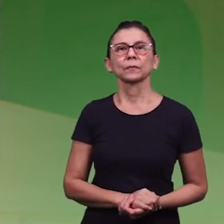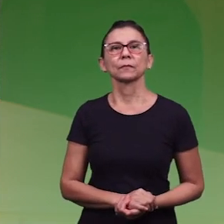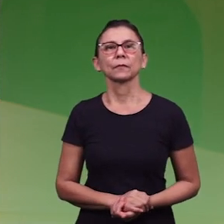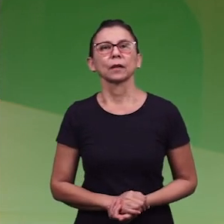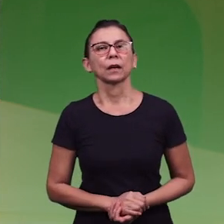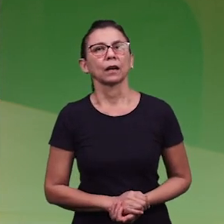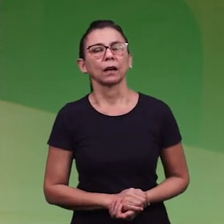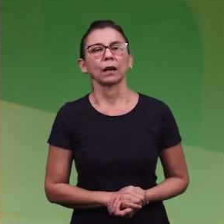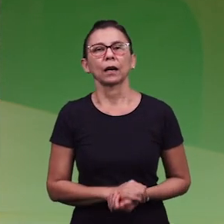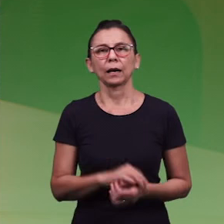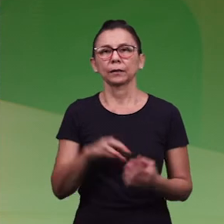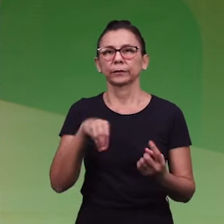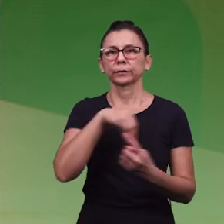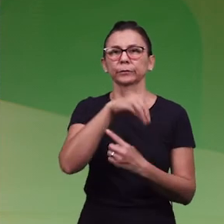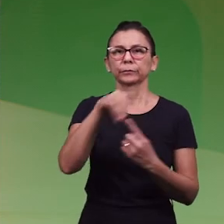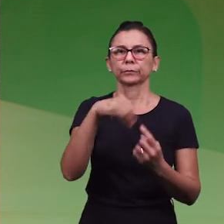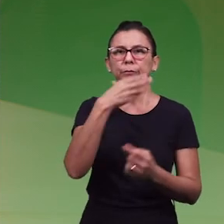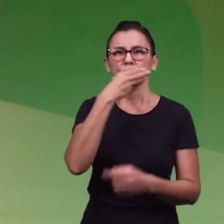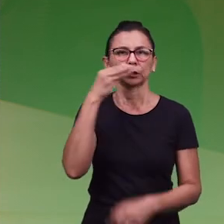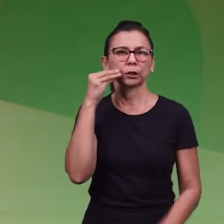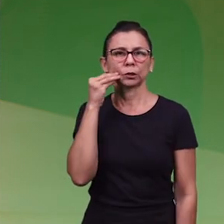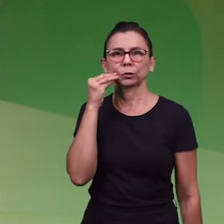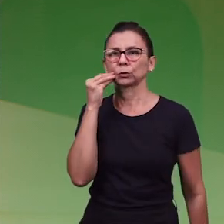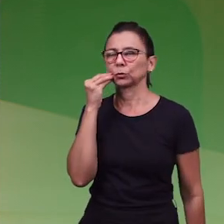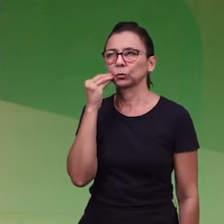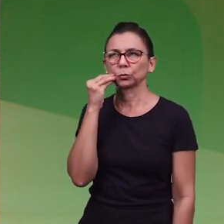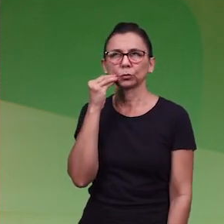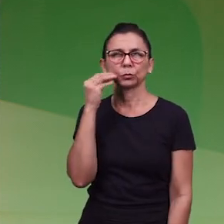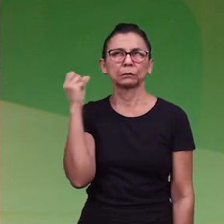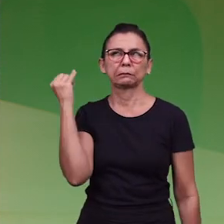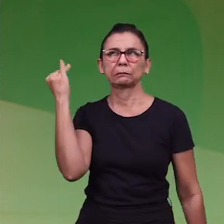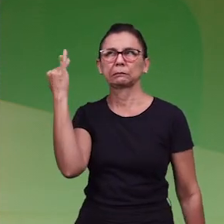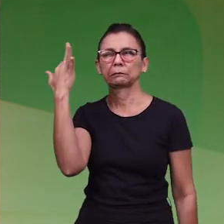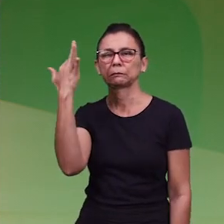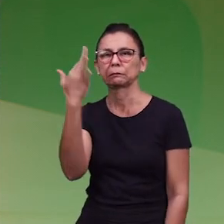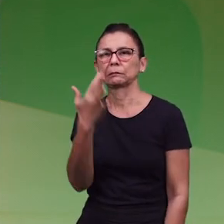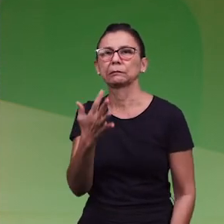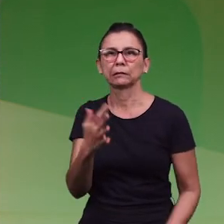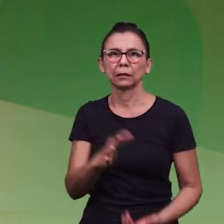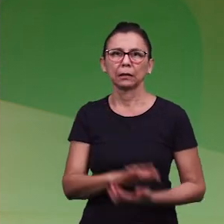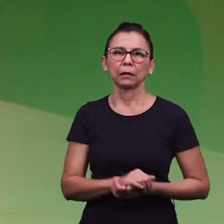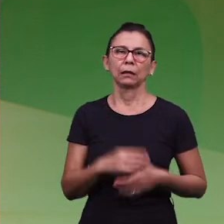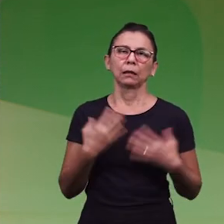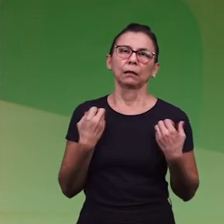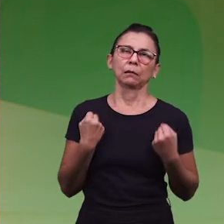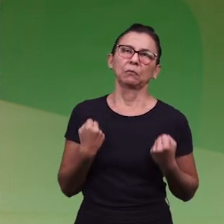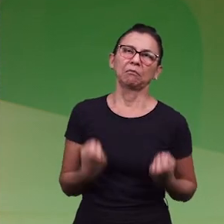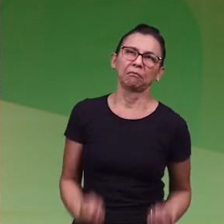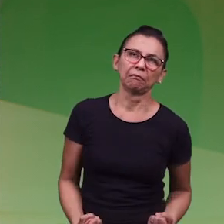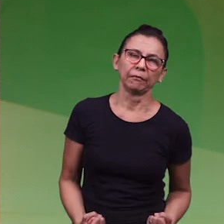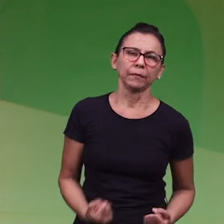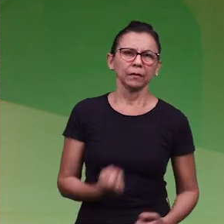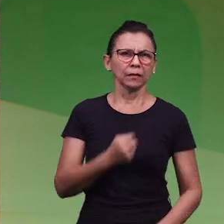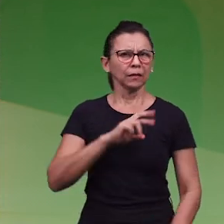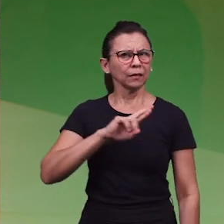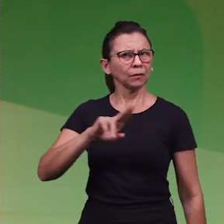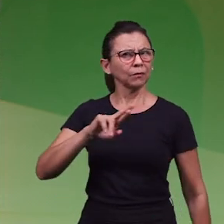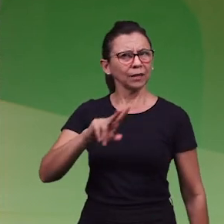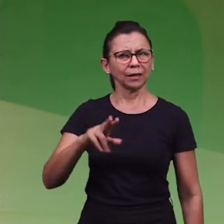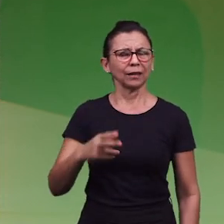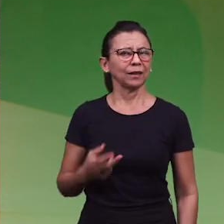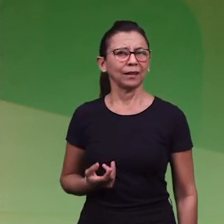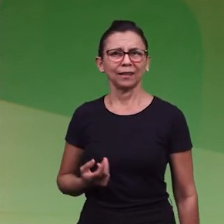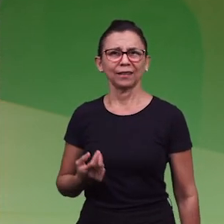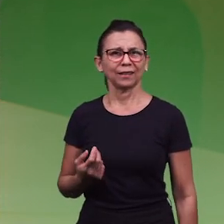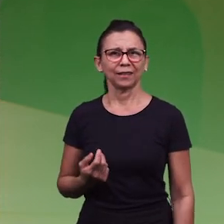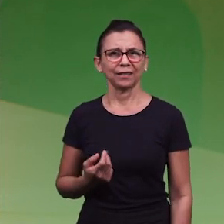não é um sacrifício, jejum não é um sacrifício, madrugada não é um sacrifício. Pelo contrário, é algo que nós fazemos para o Senhor, né?